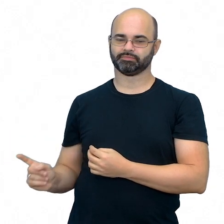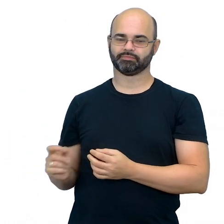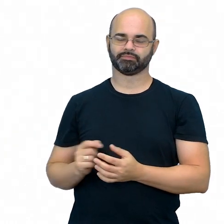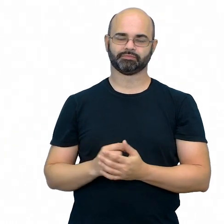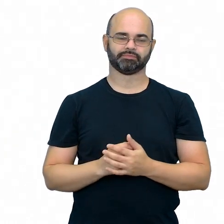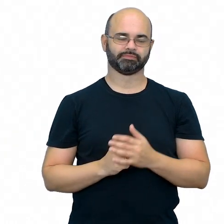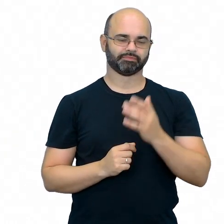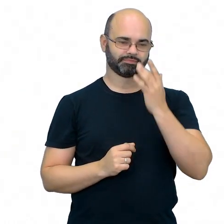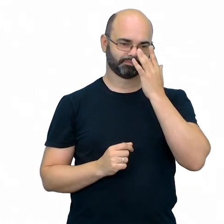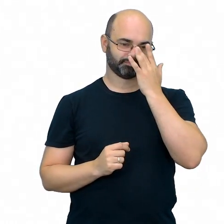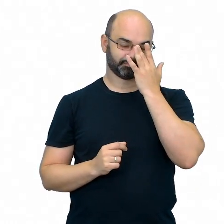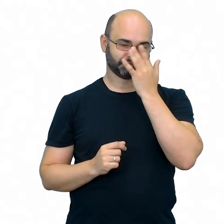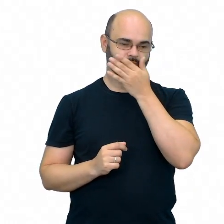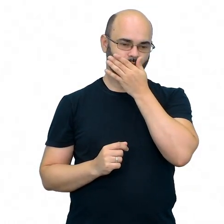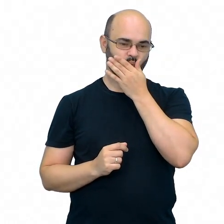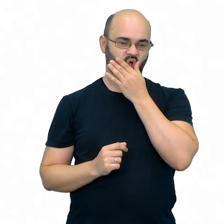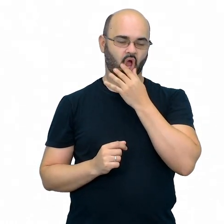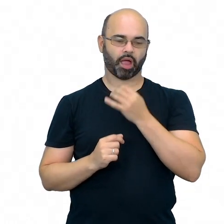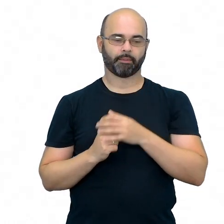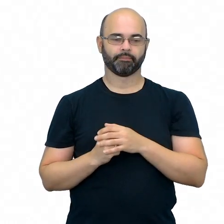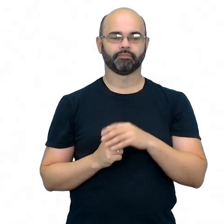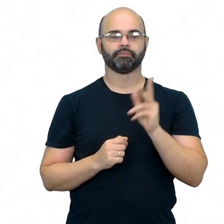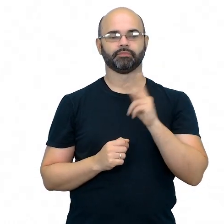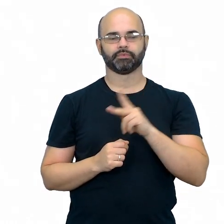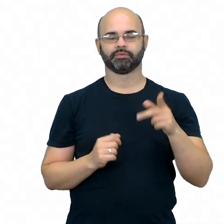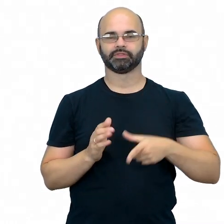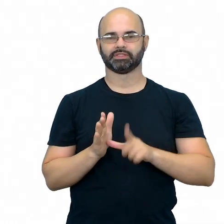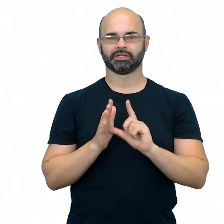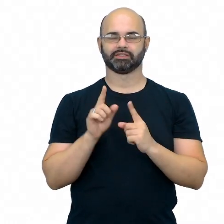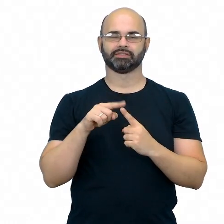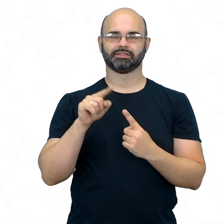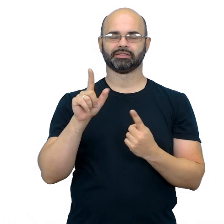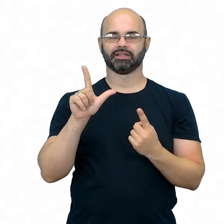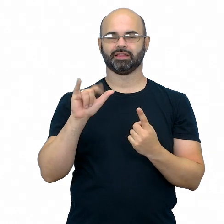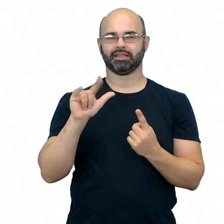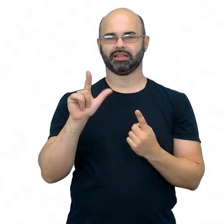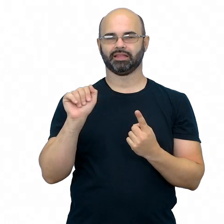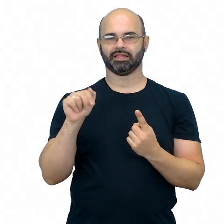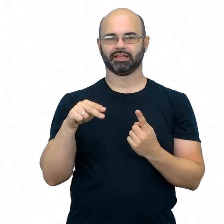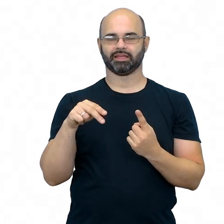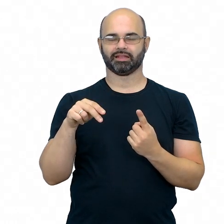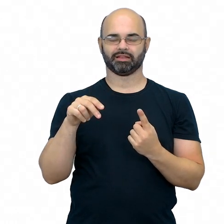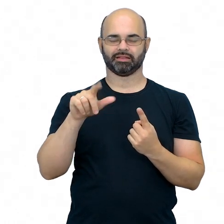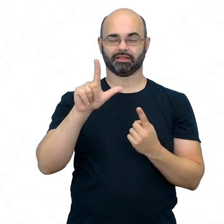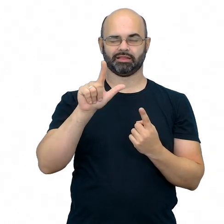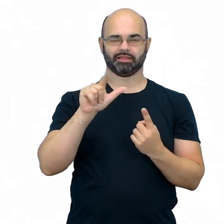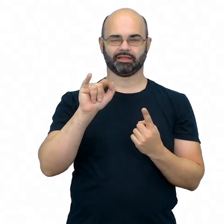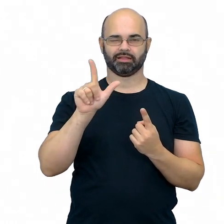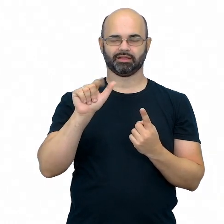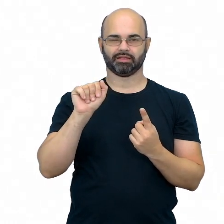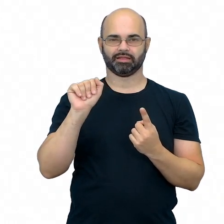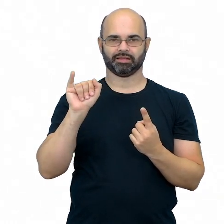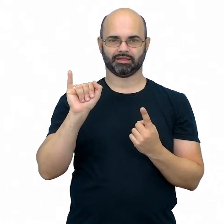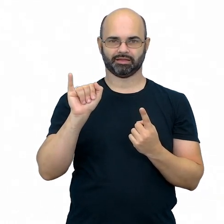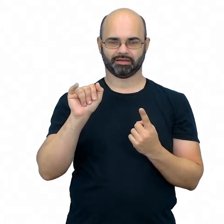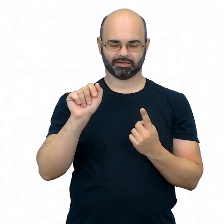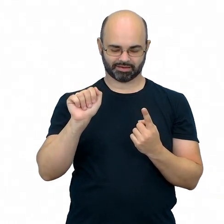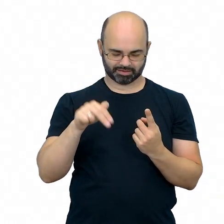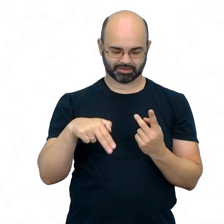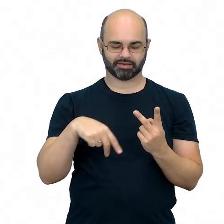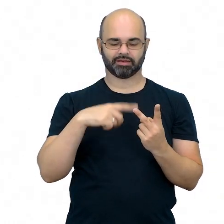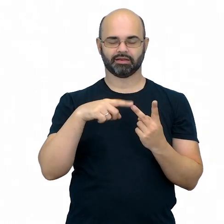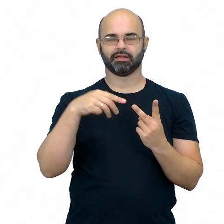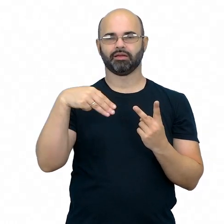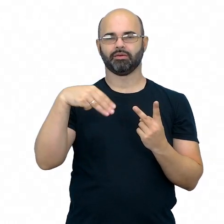que veio ali com o professor Mohan, depois com a professora Lilian Bassi, né? O quanto as metodologias ativas elas são importantes no